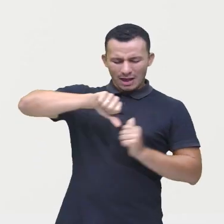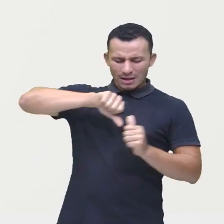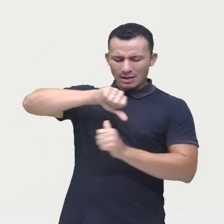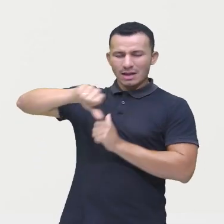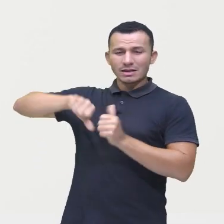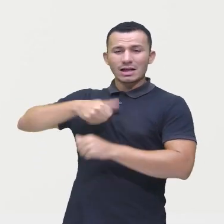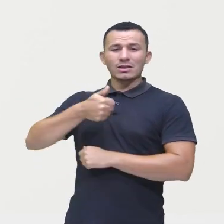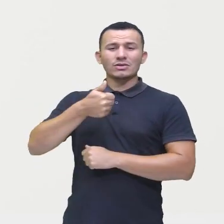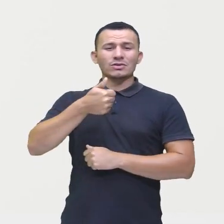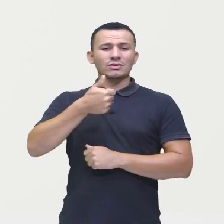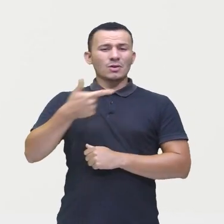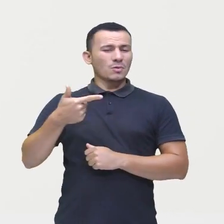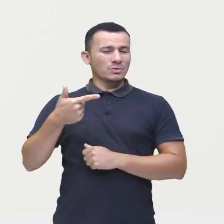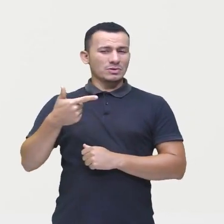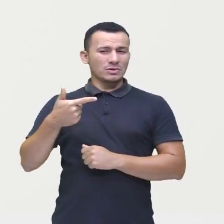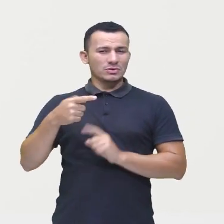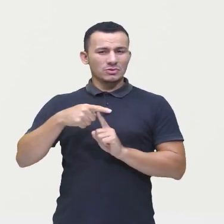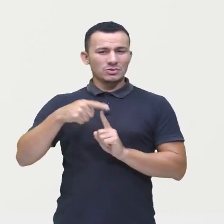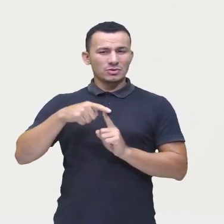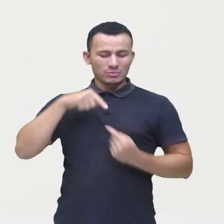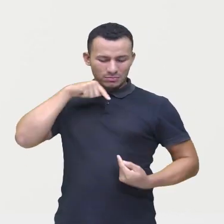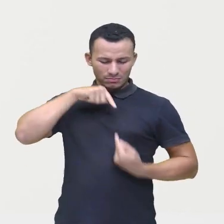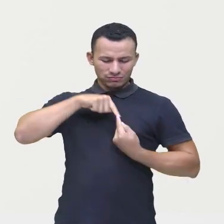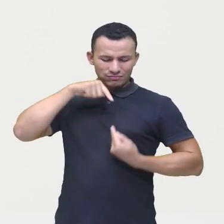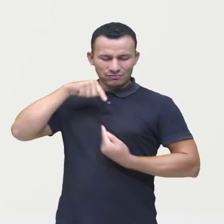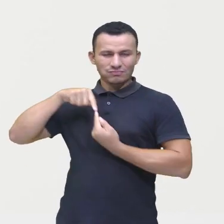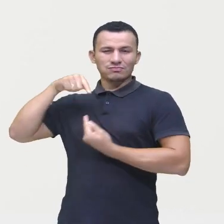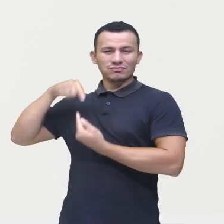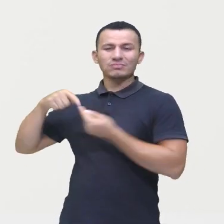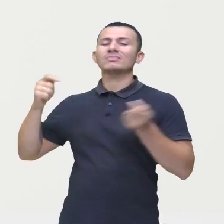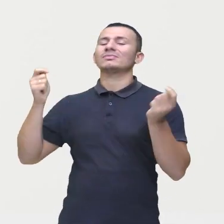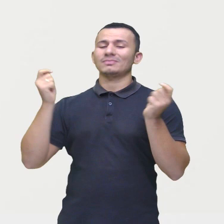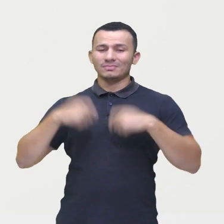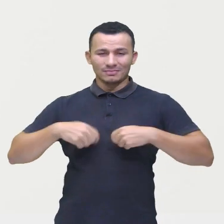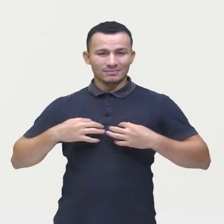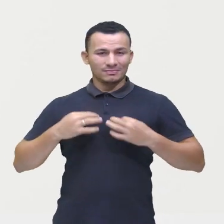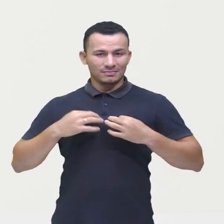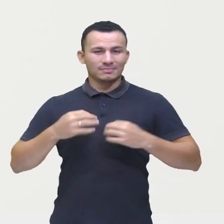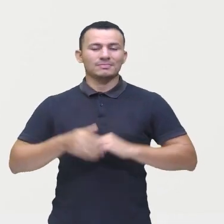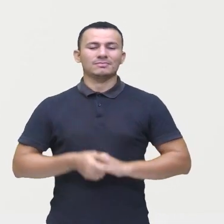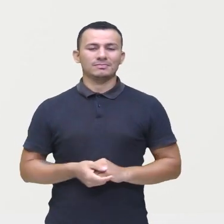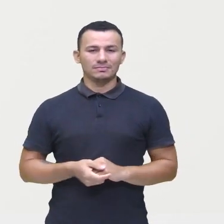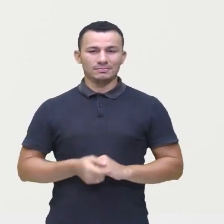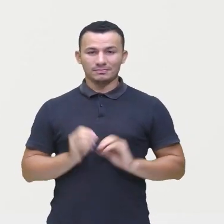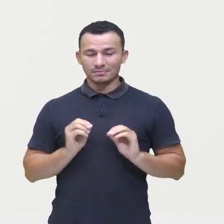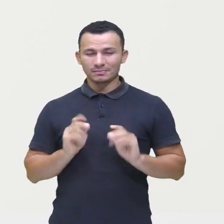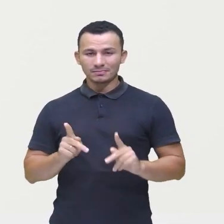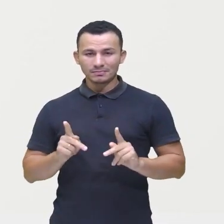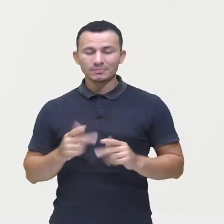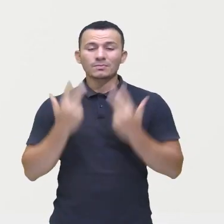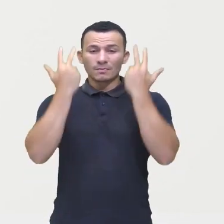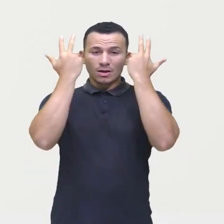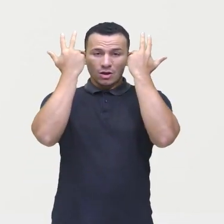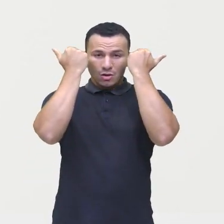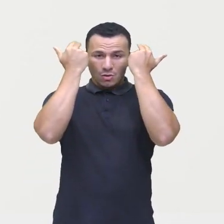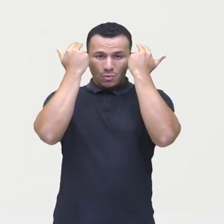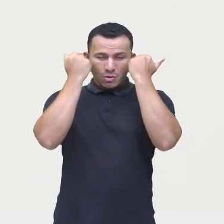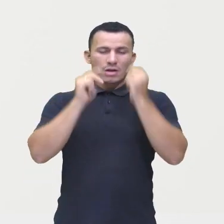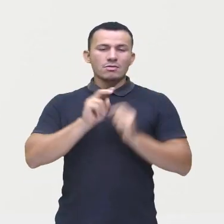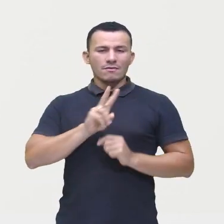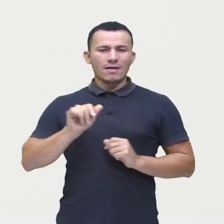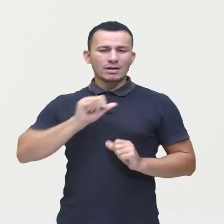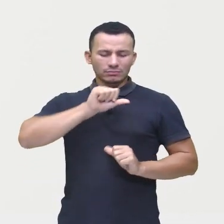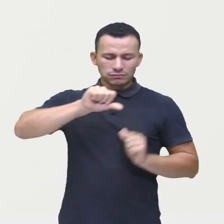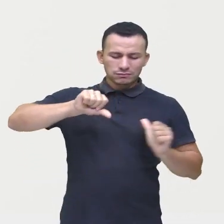12 maneiras, tá certo? 12 maneiras de se vestir, ok? Então, o coelho Abel vai fazer esses tipos